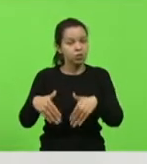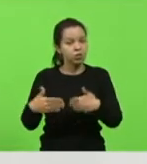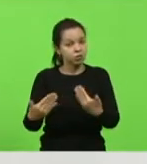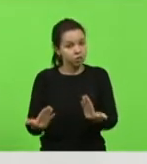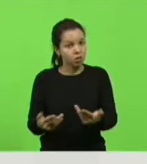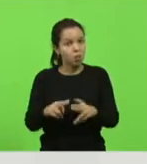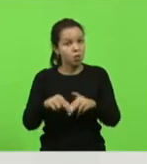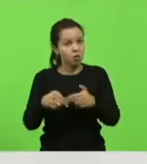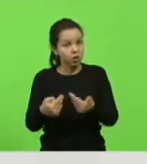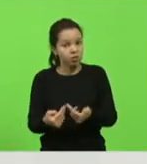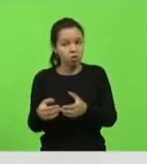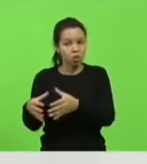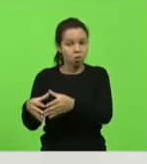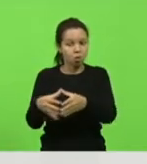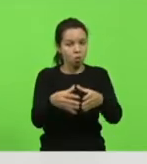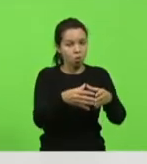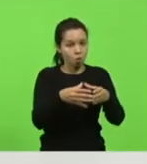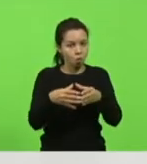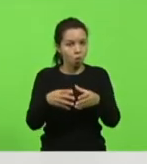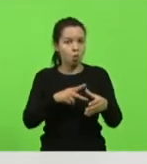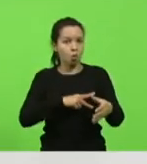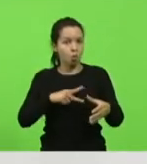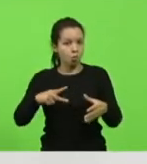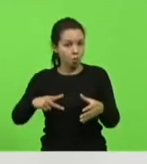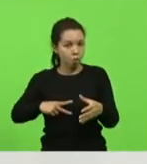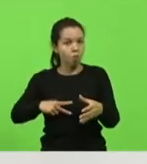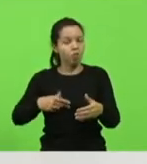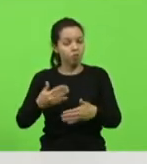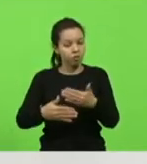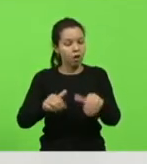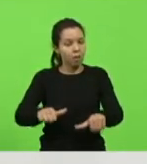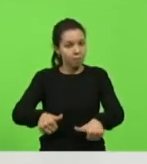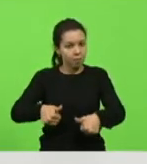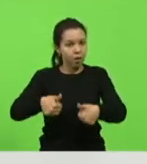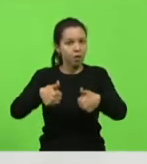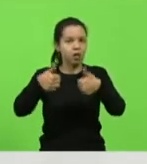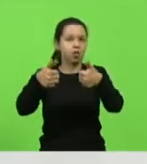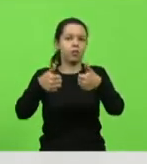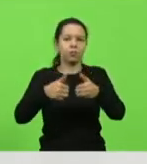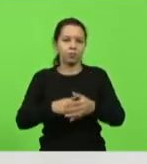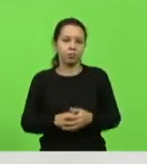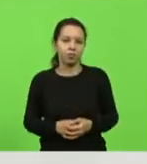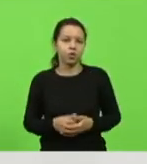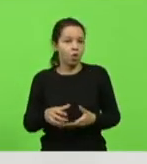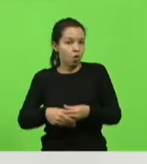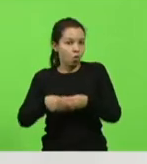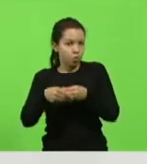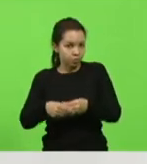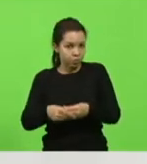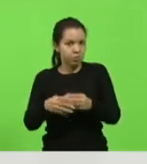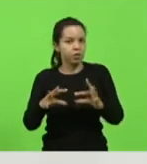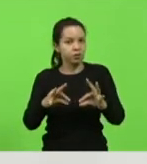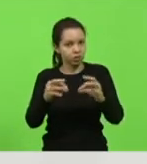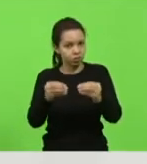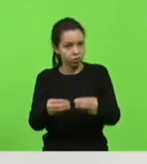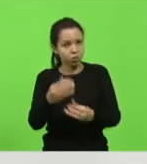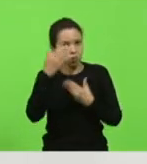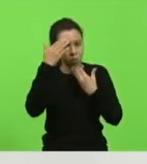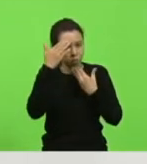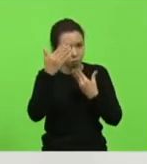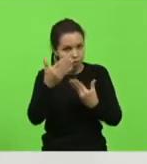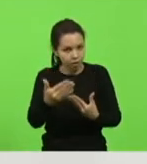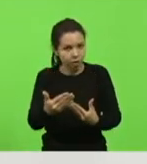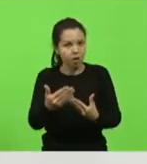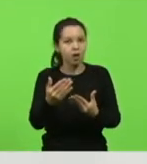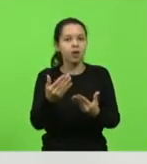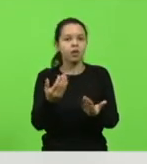comprem comprem melhor e de maneiras mais vantajosa então meus cumprimentos a todos muito obrigado e um